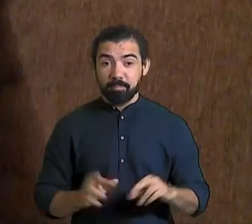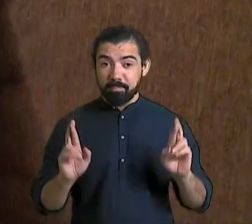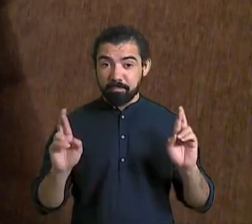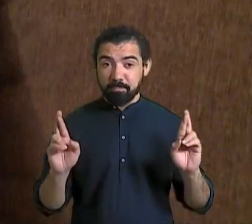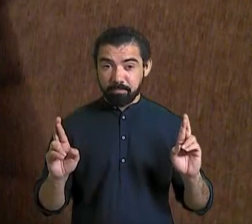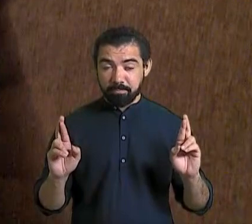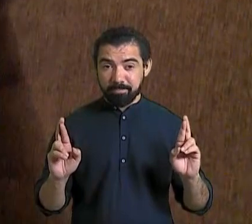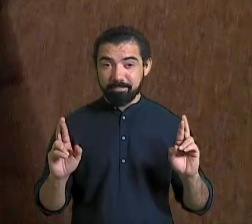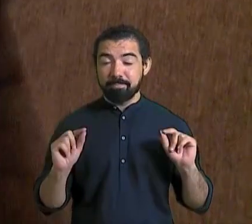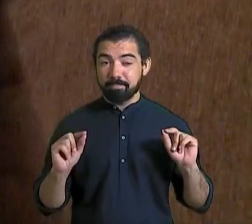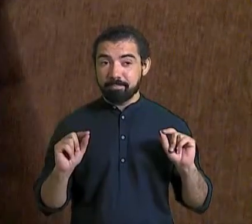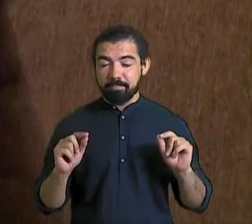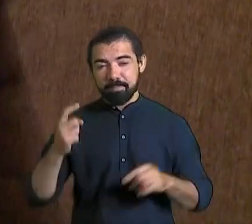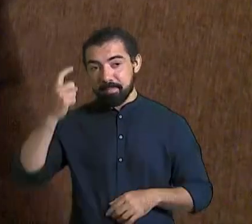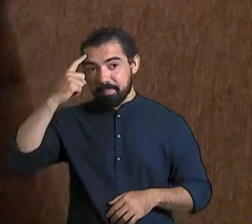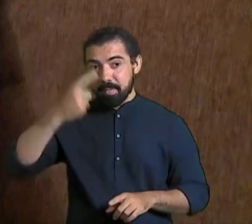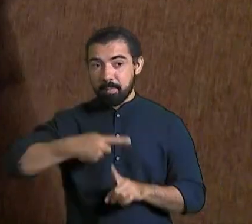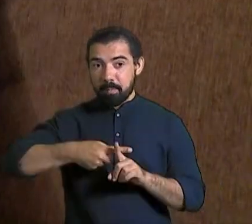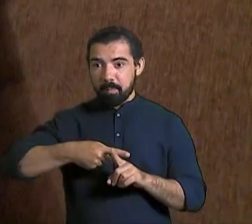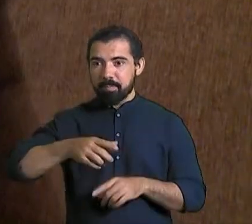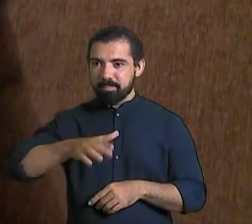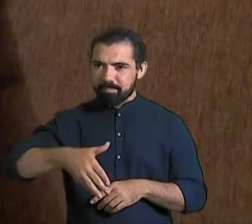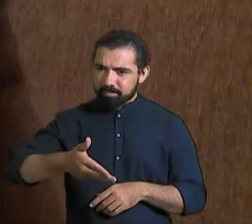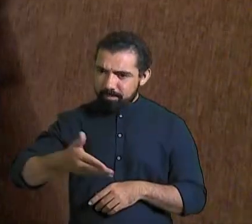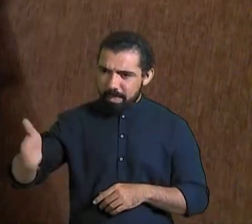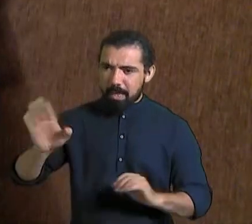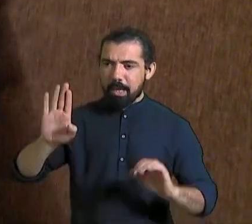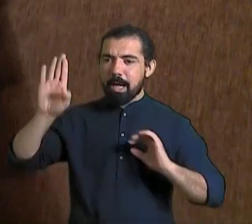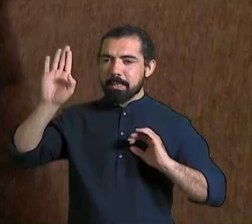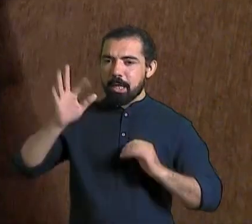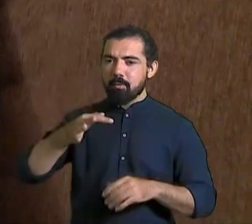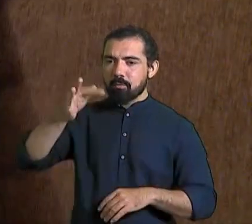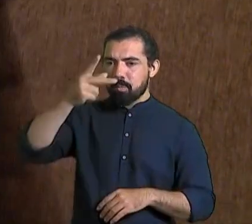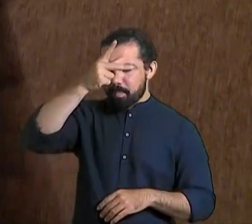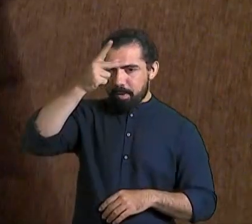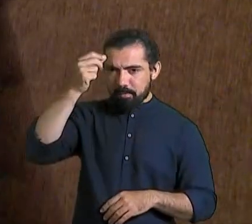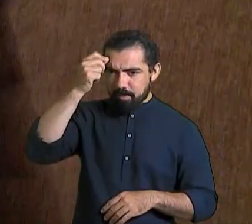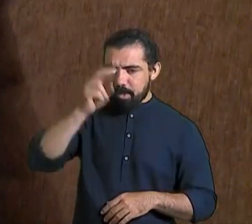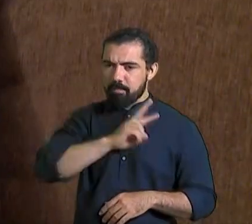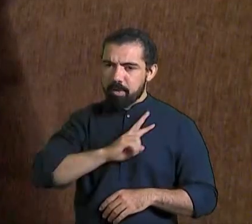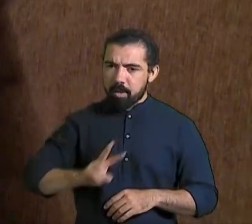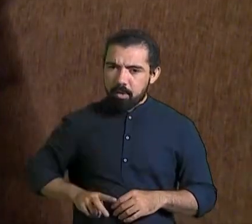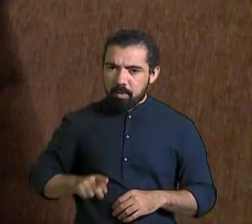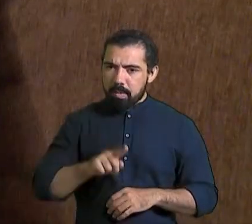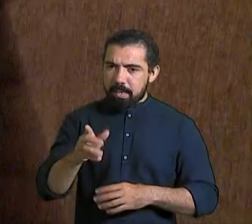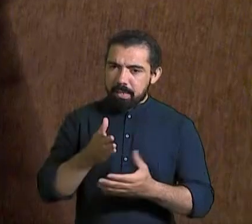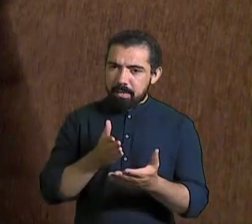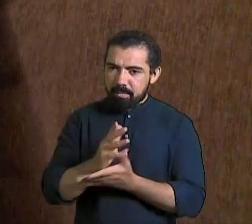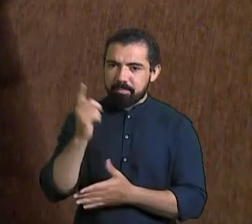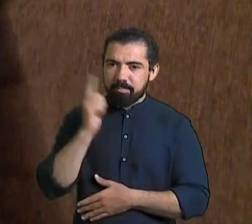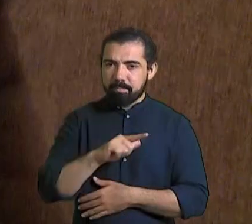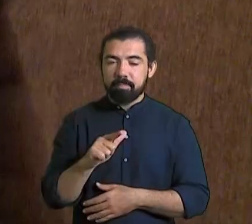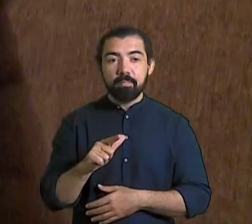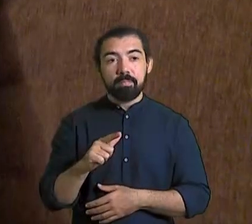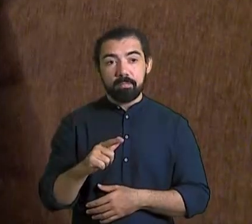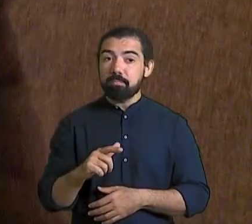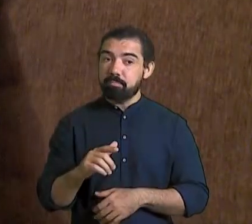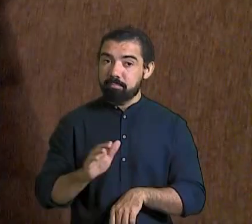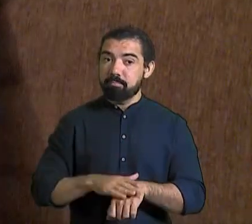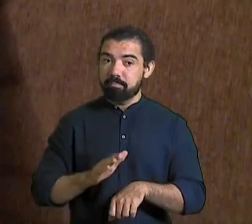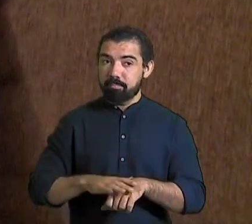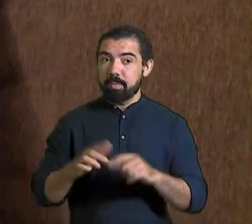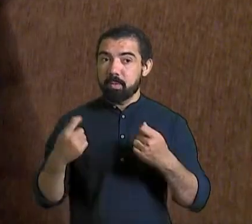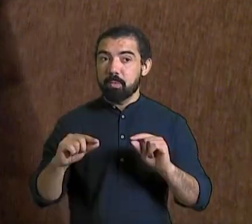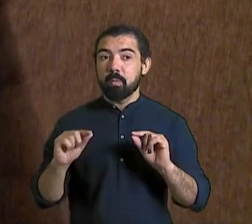esperar que realmente os nossos gestores, aí, quem vier ganhar a eleição, tenha ouvidos